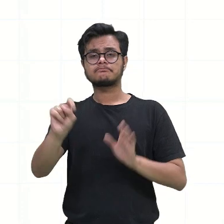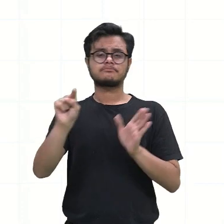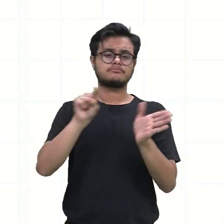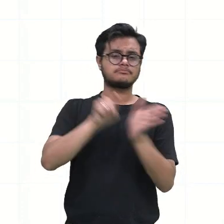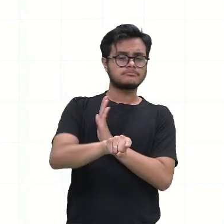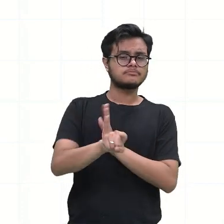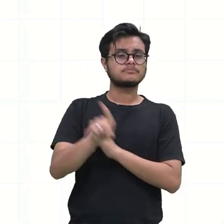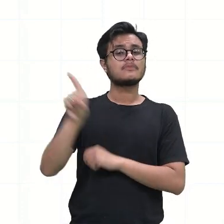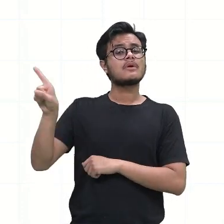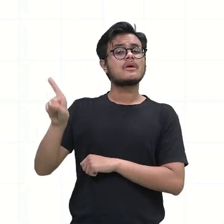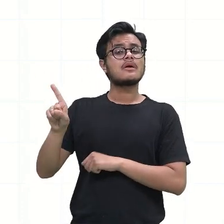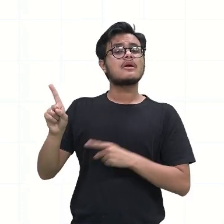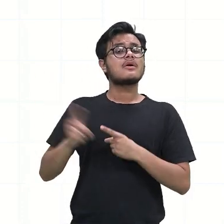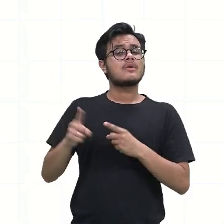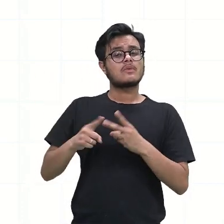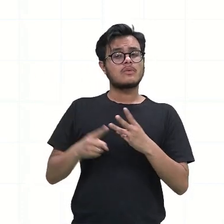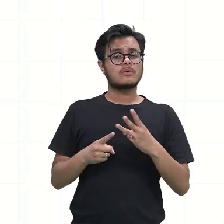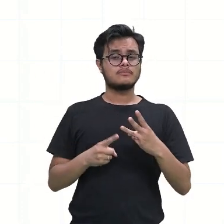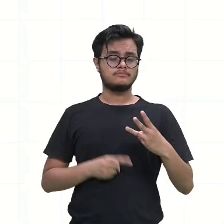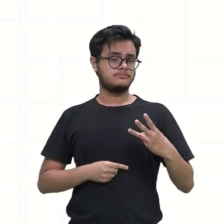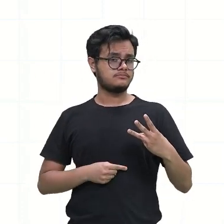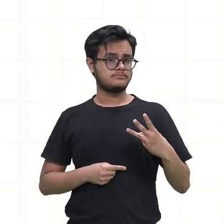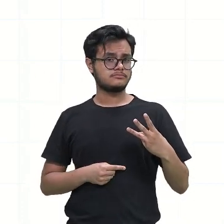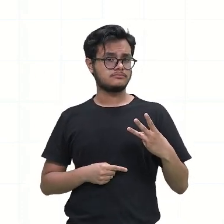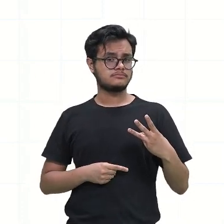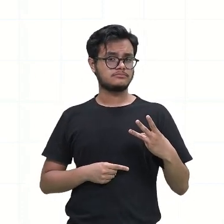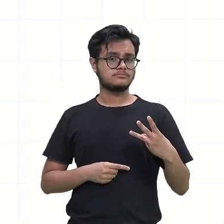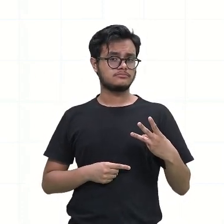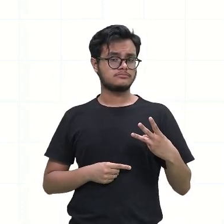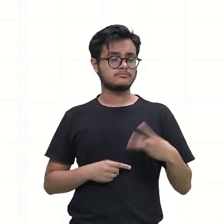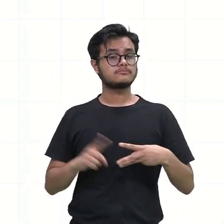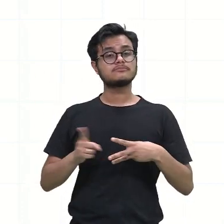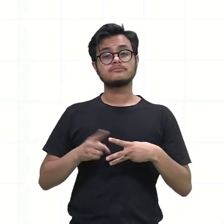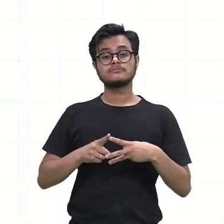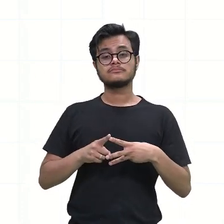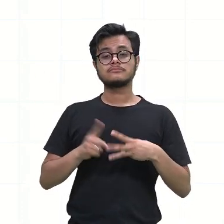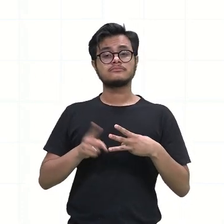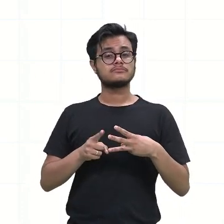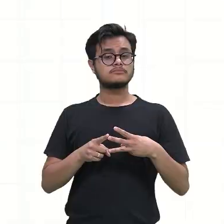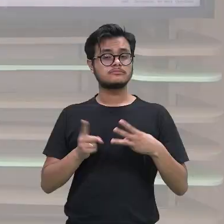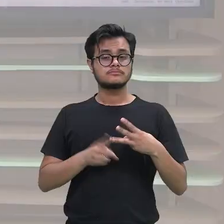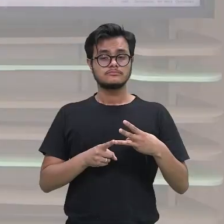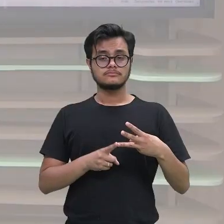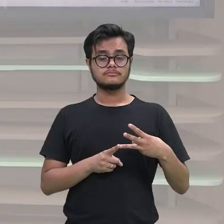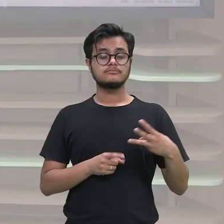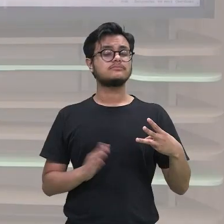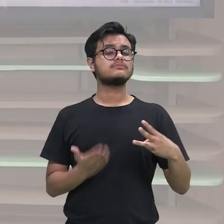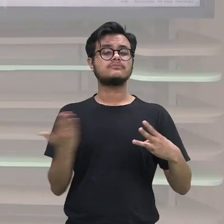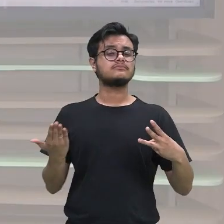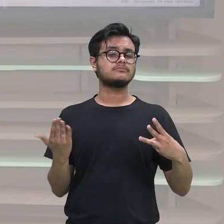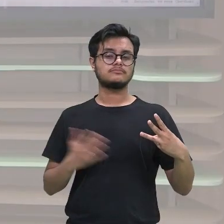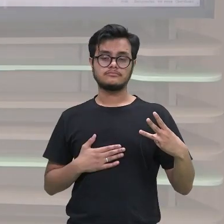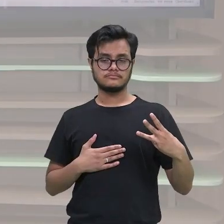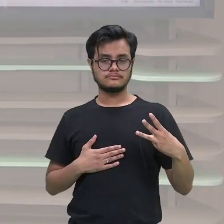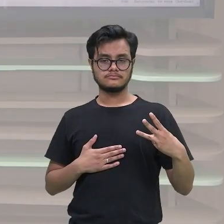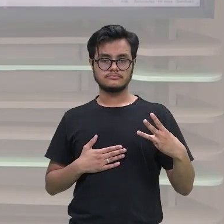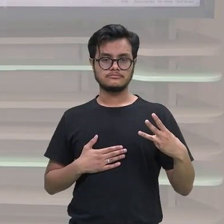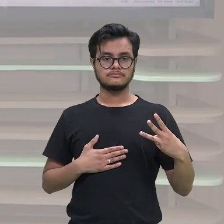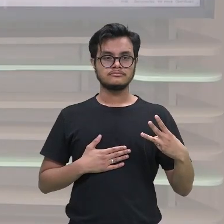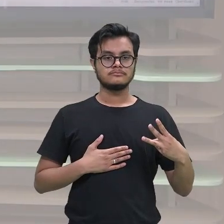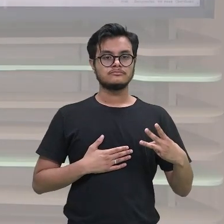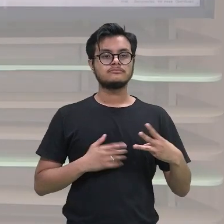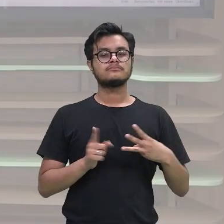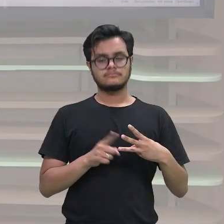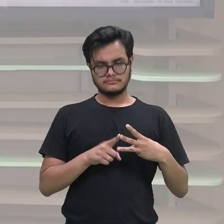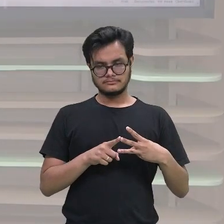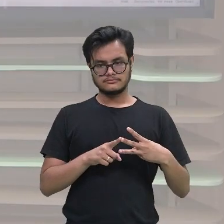no subjuntivo, está no indicativo ou está no imperativo? O que você diria para mim?